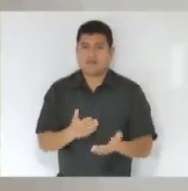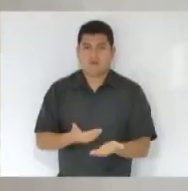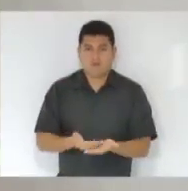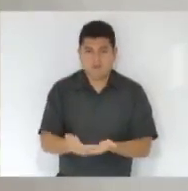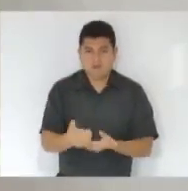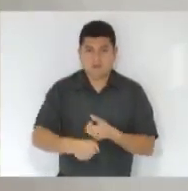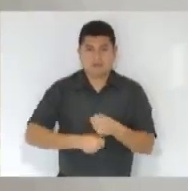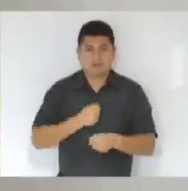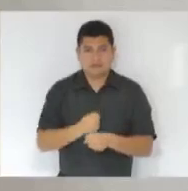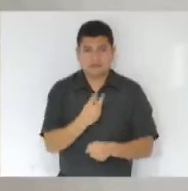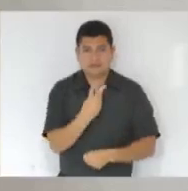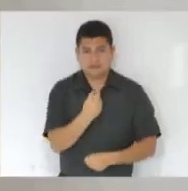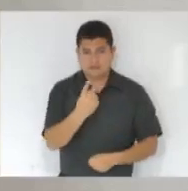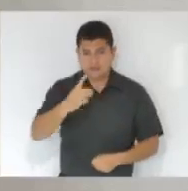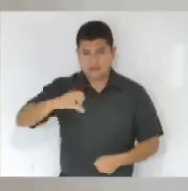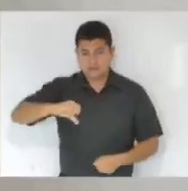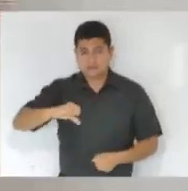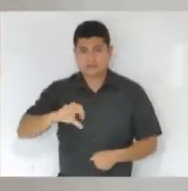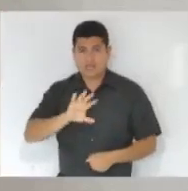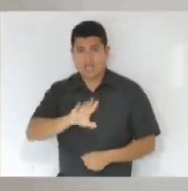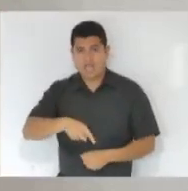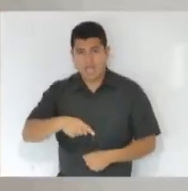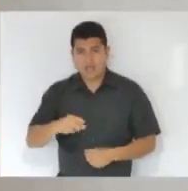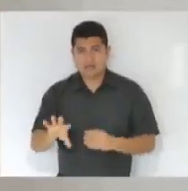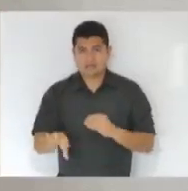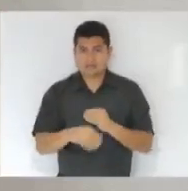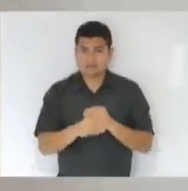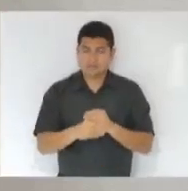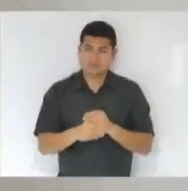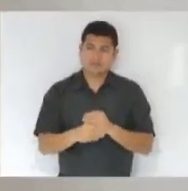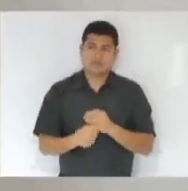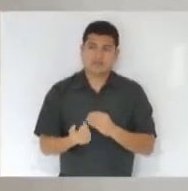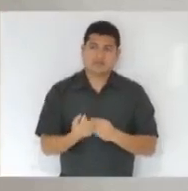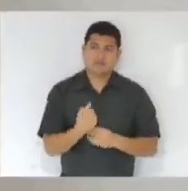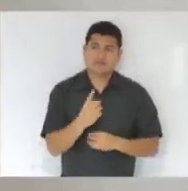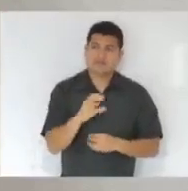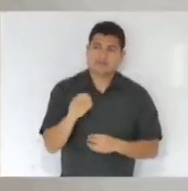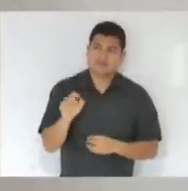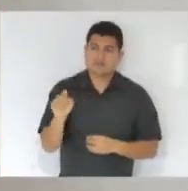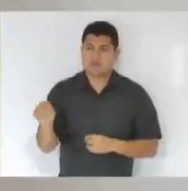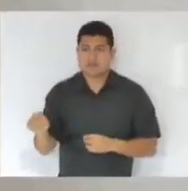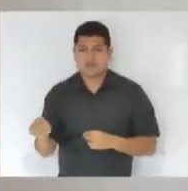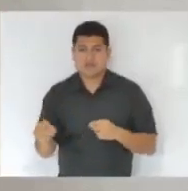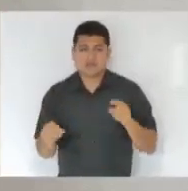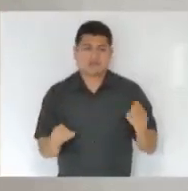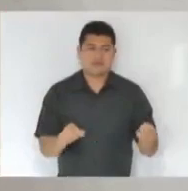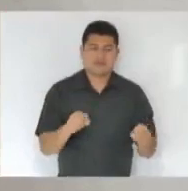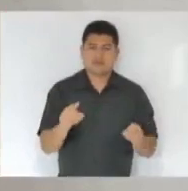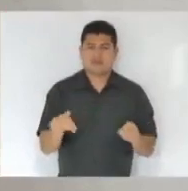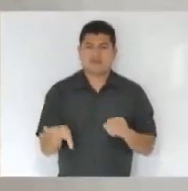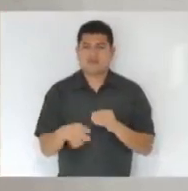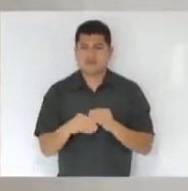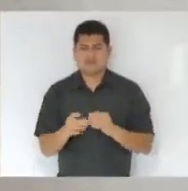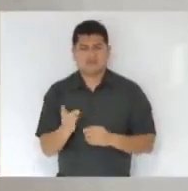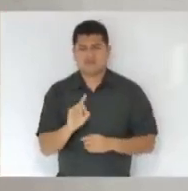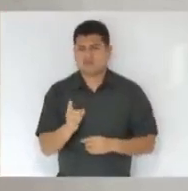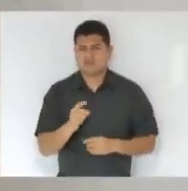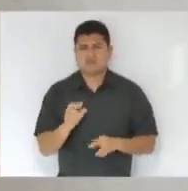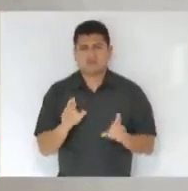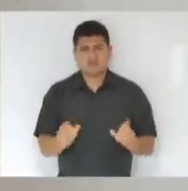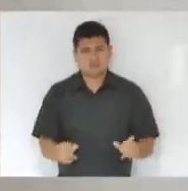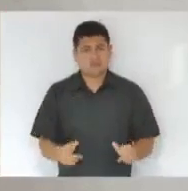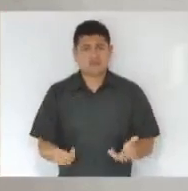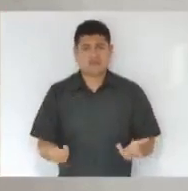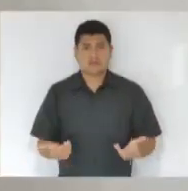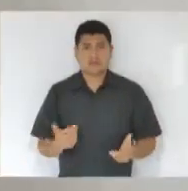mais do que emenda de 100 mil aqui, 200 mil lá. Quero dizer que esse é o nosso papel,